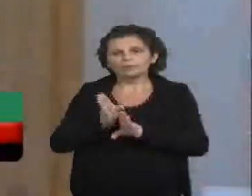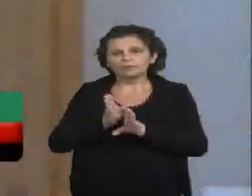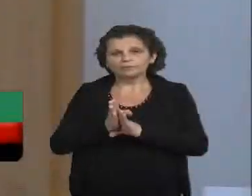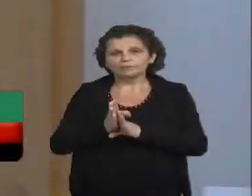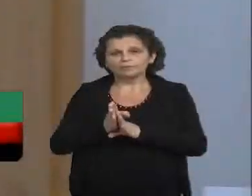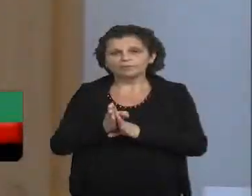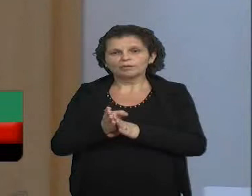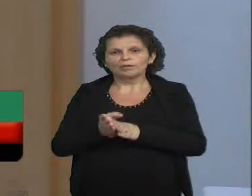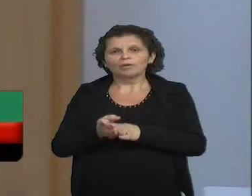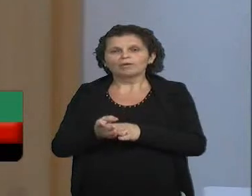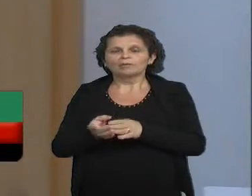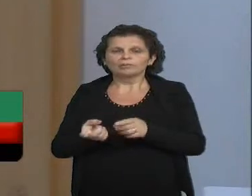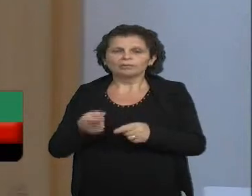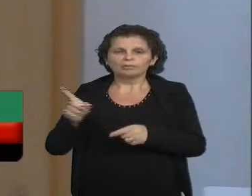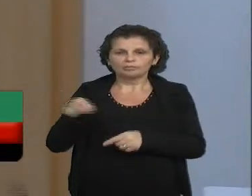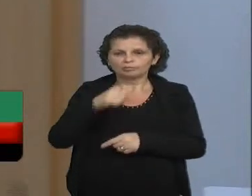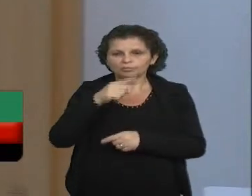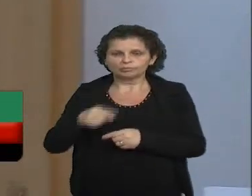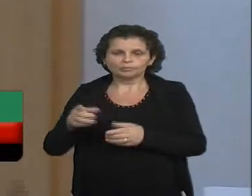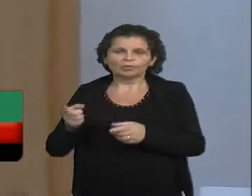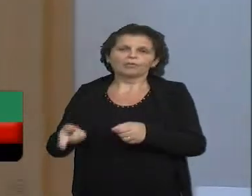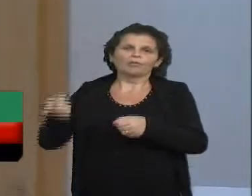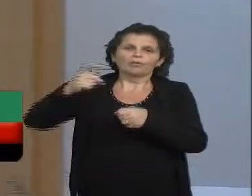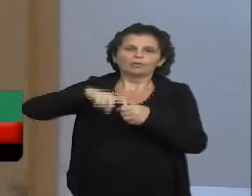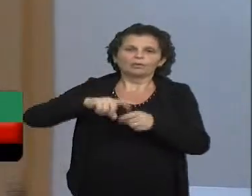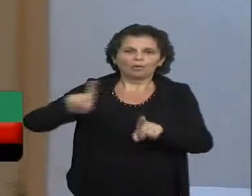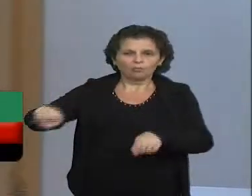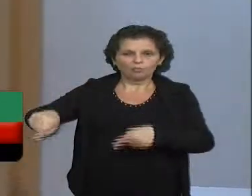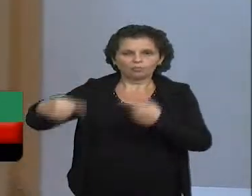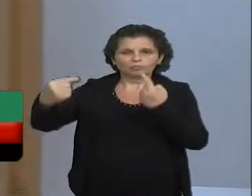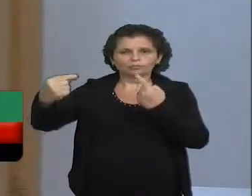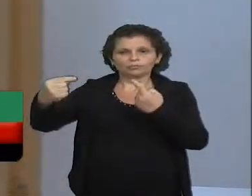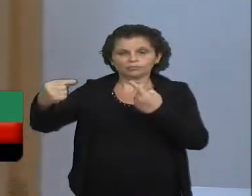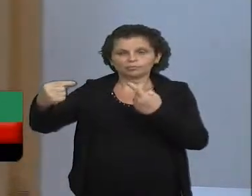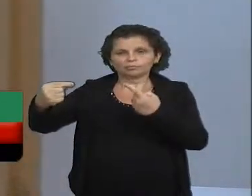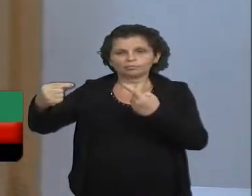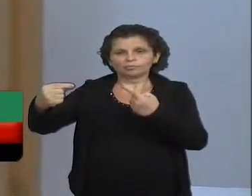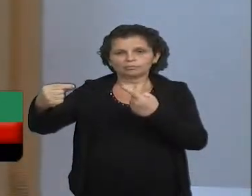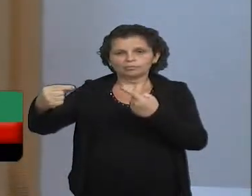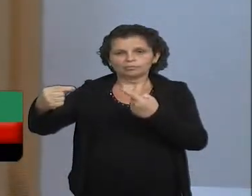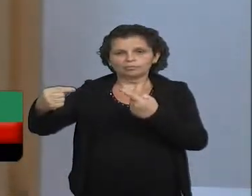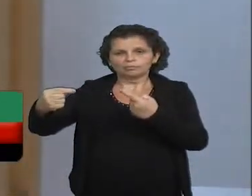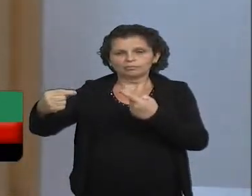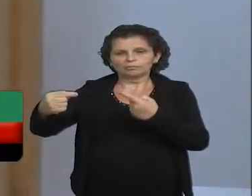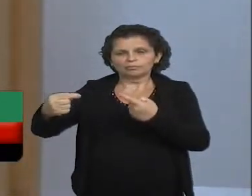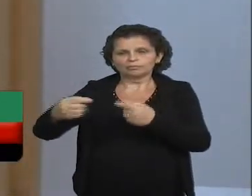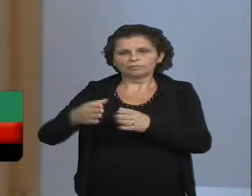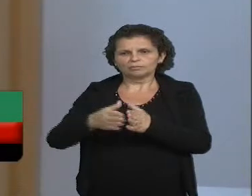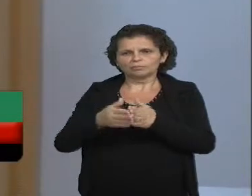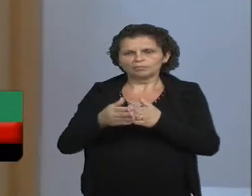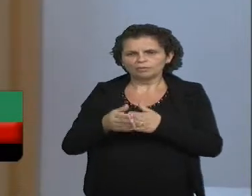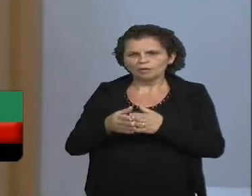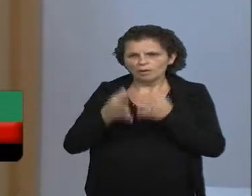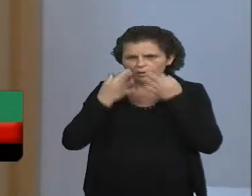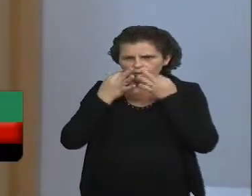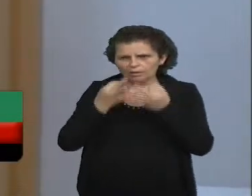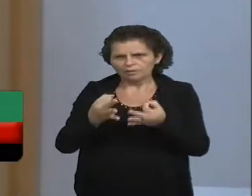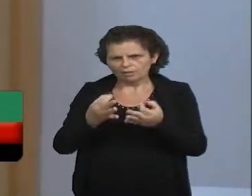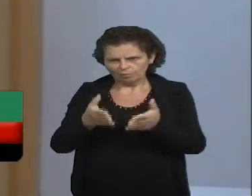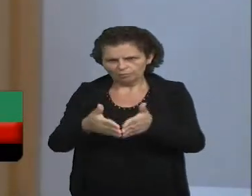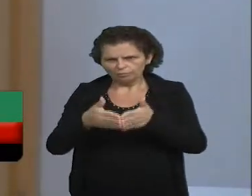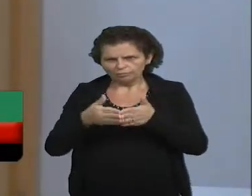que a gente derrube o veto, seja contrário ao veto. Vereadora, só um minuto. Peça atenção aqui dos